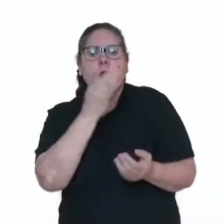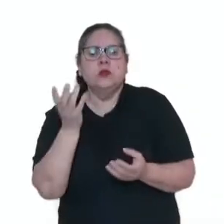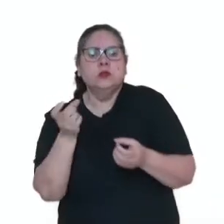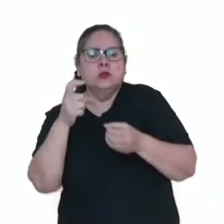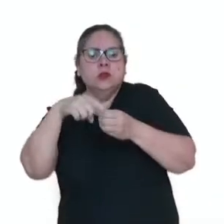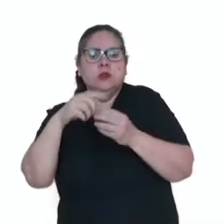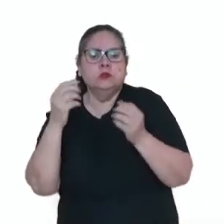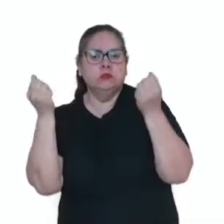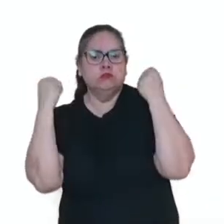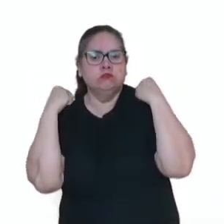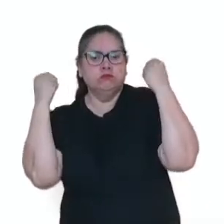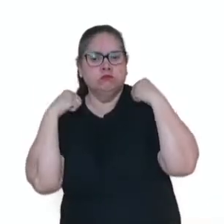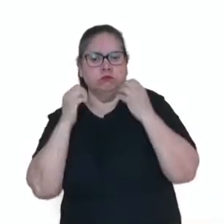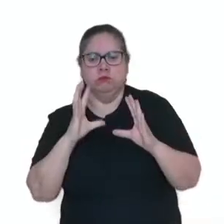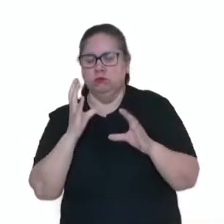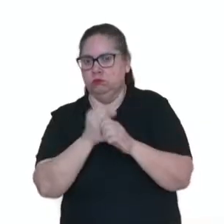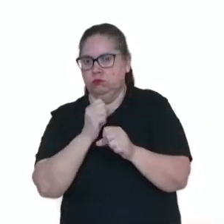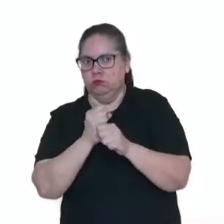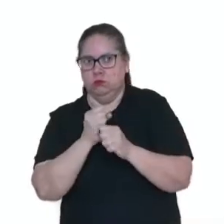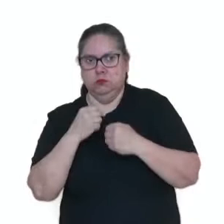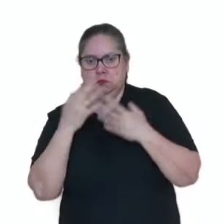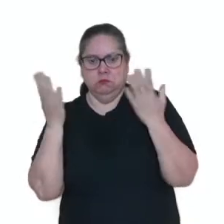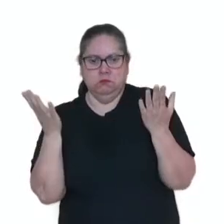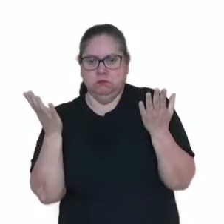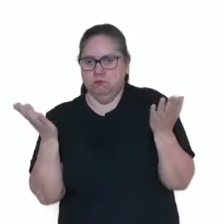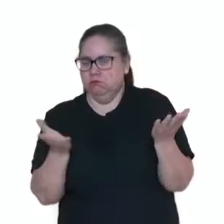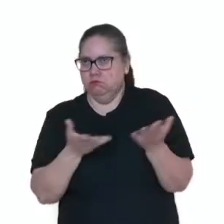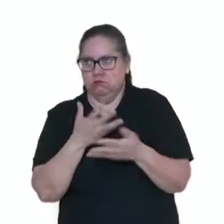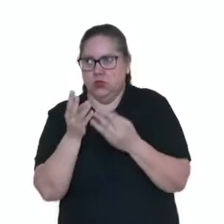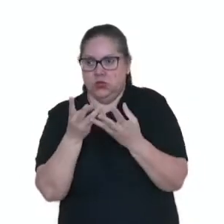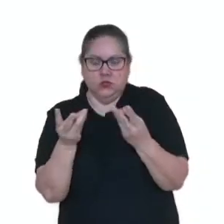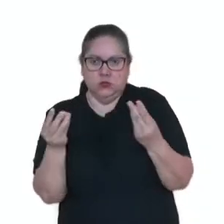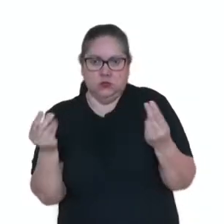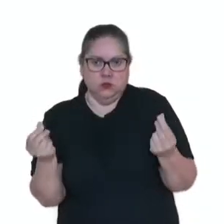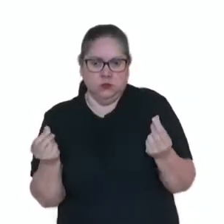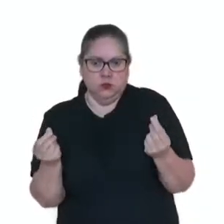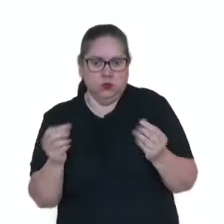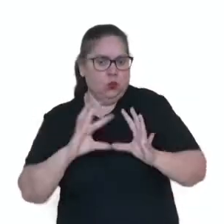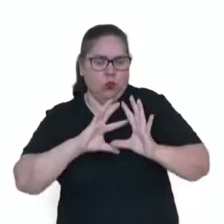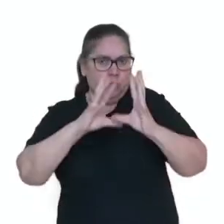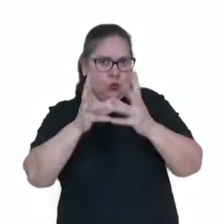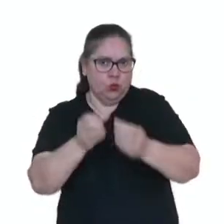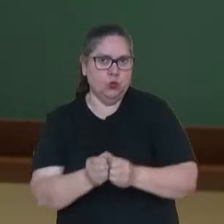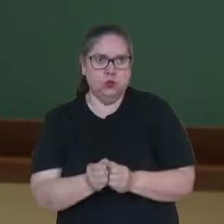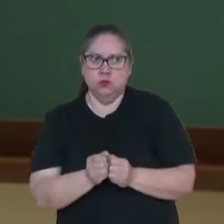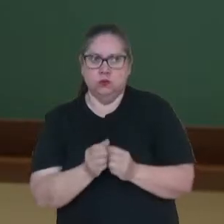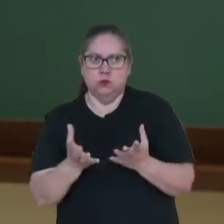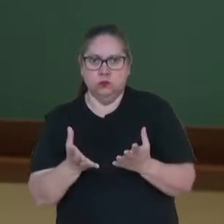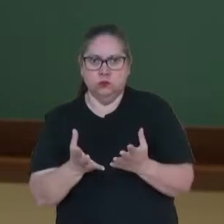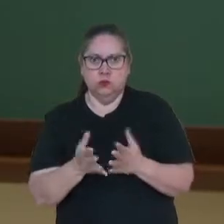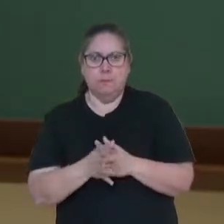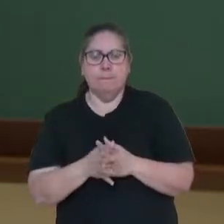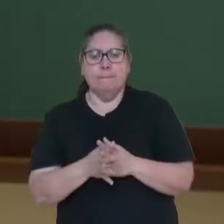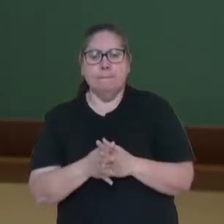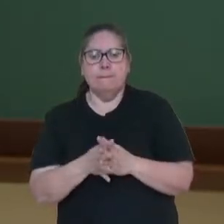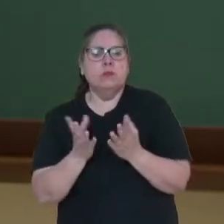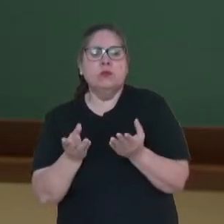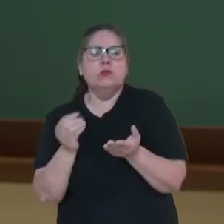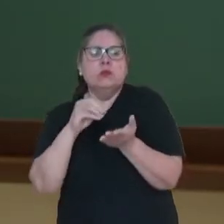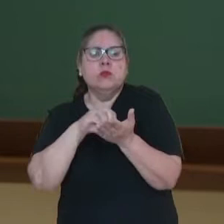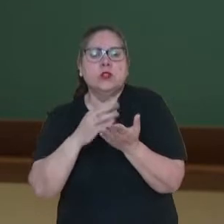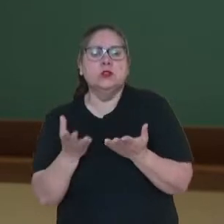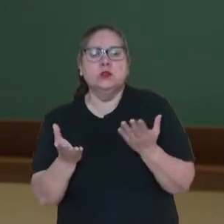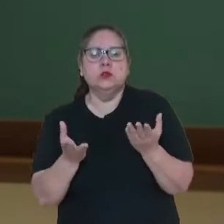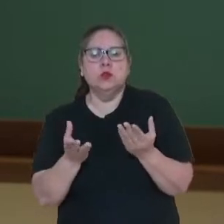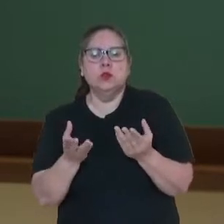elementos da ginástica geral? Ou da ginástica, no todo, no seu todo? Os elementos da ginástica